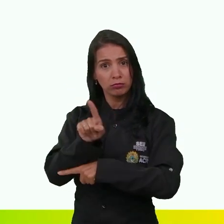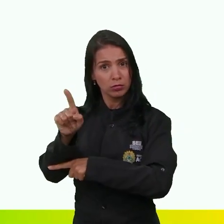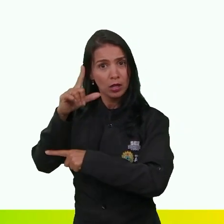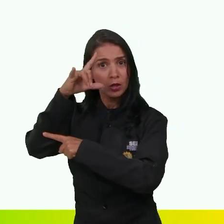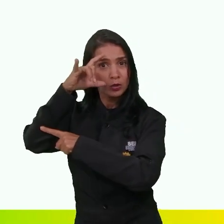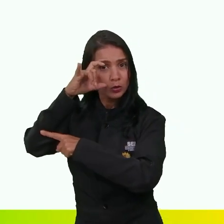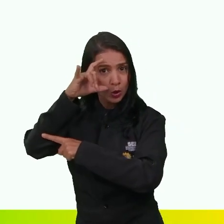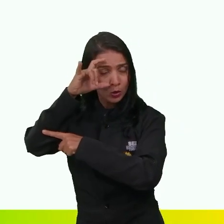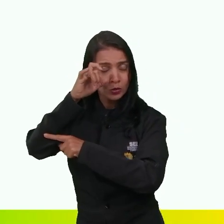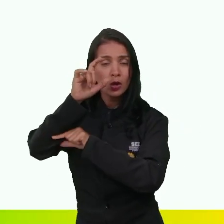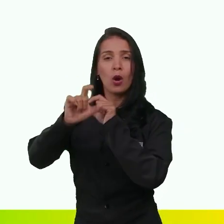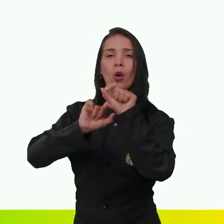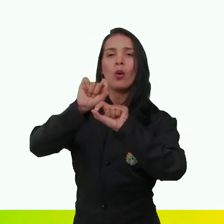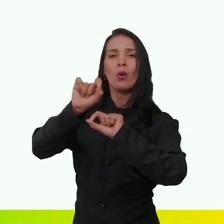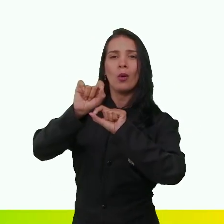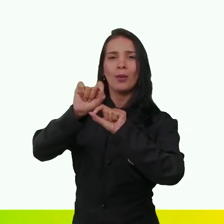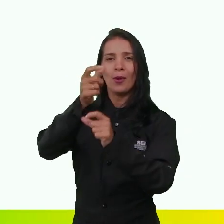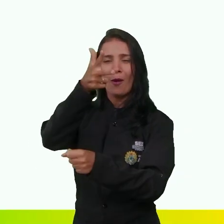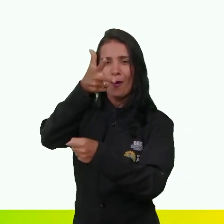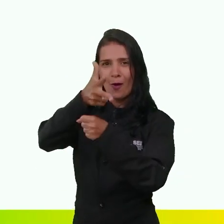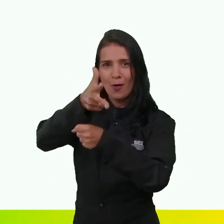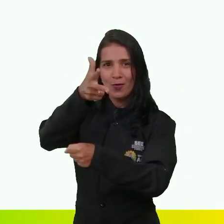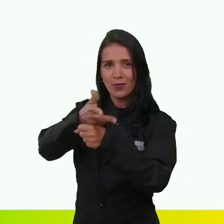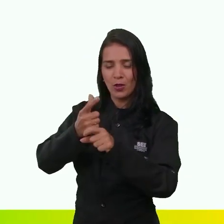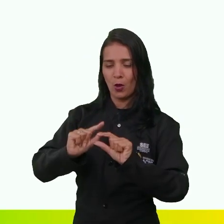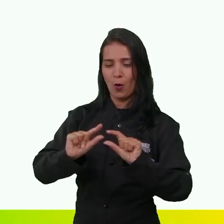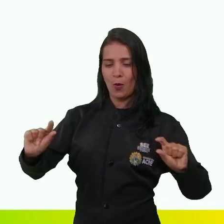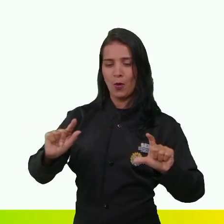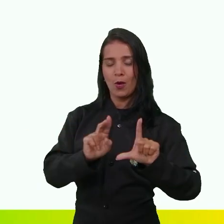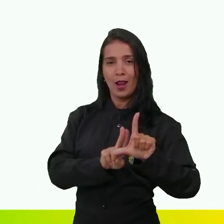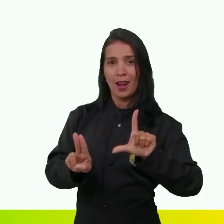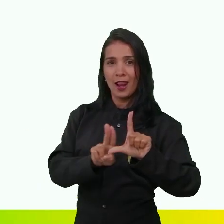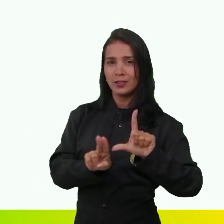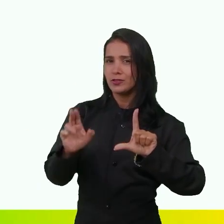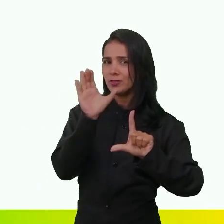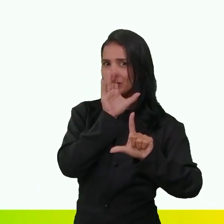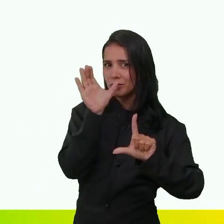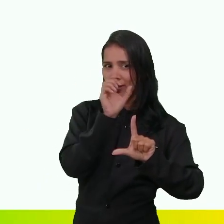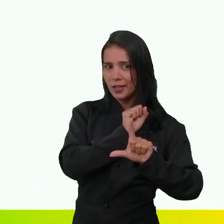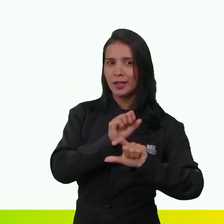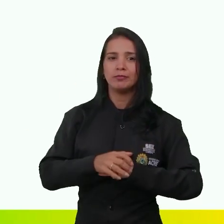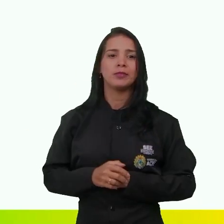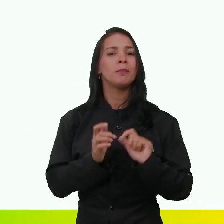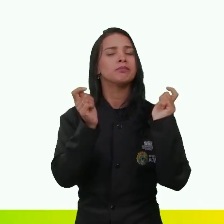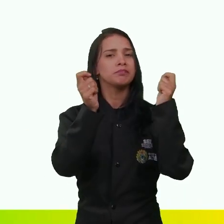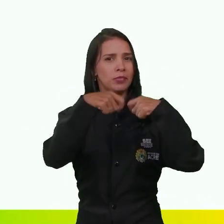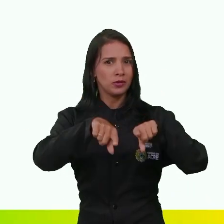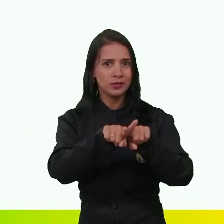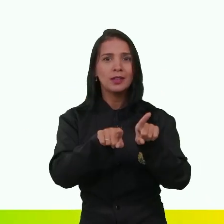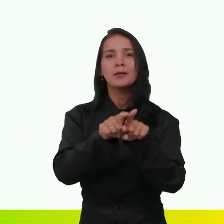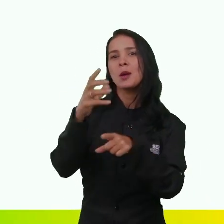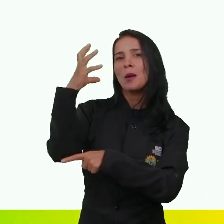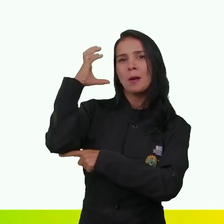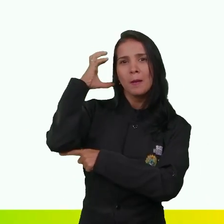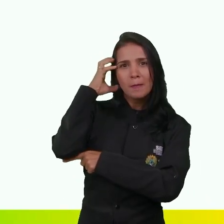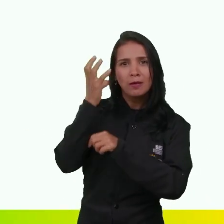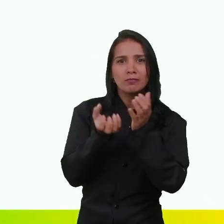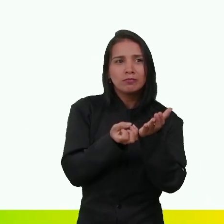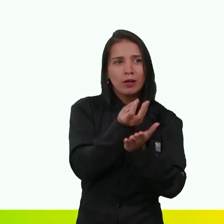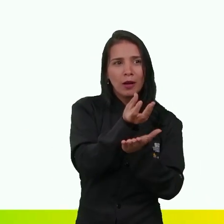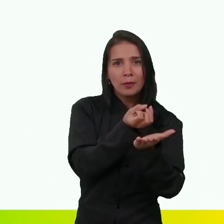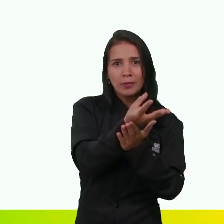em formato de vídeo com a curta legenda. Pode também aparecer em um podcast, que vai ser ali uma discussão